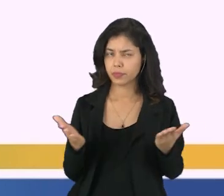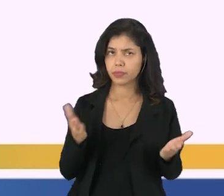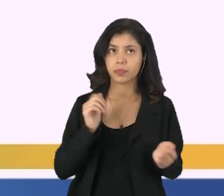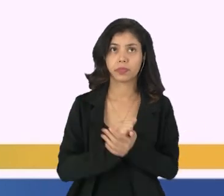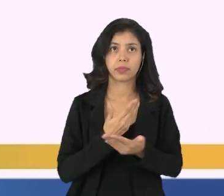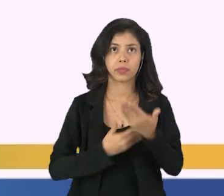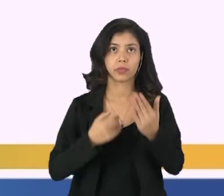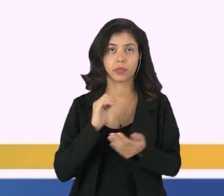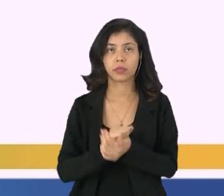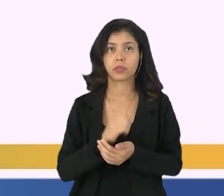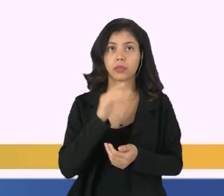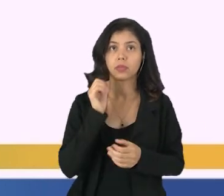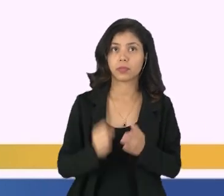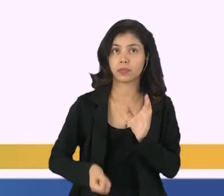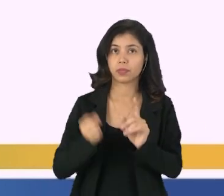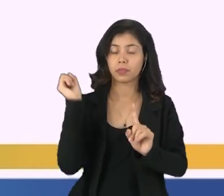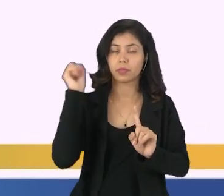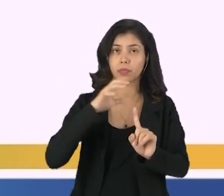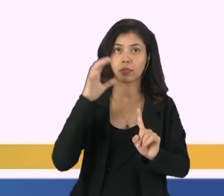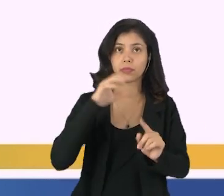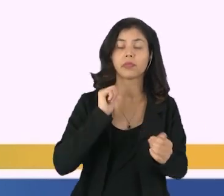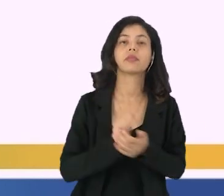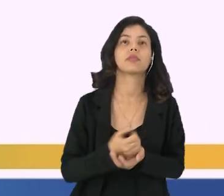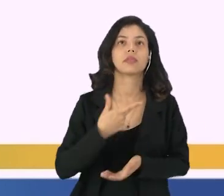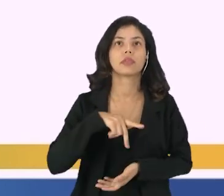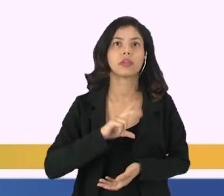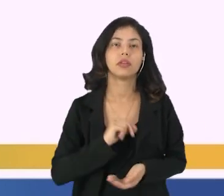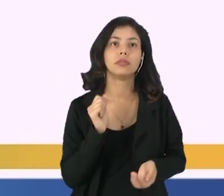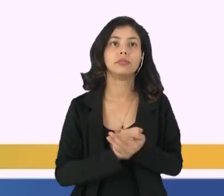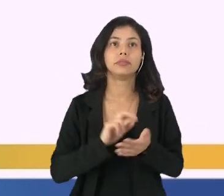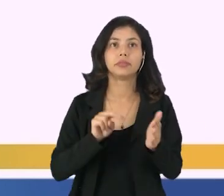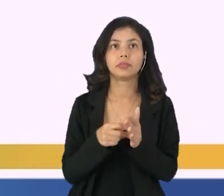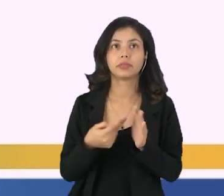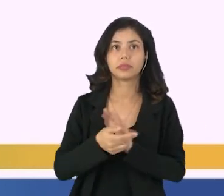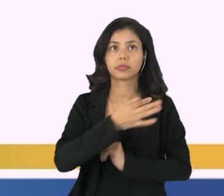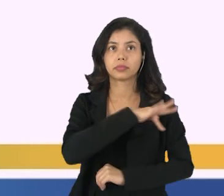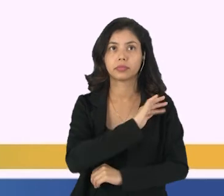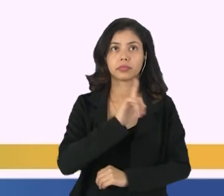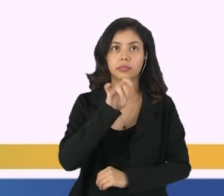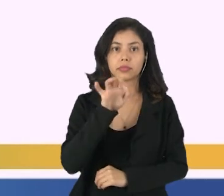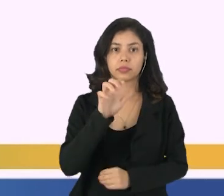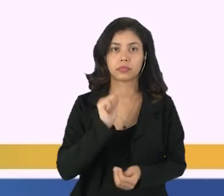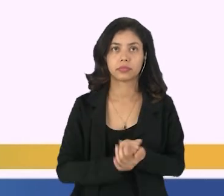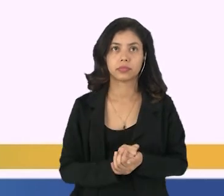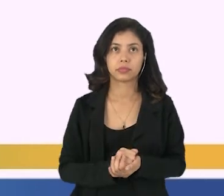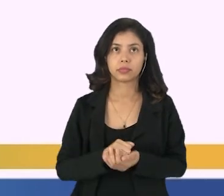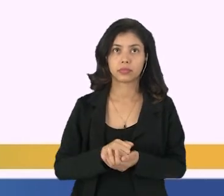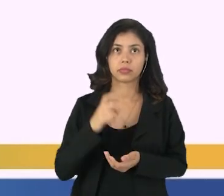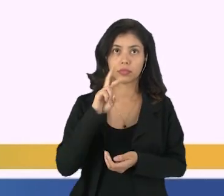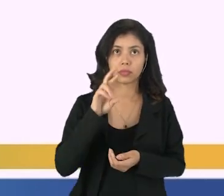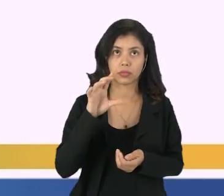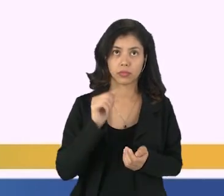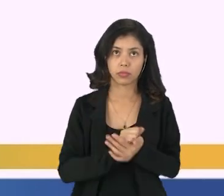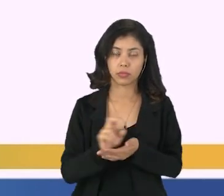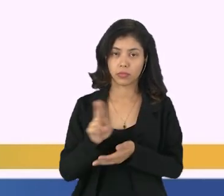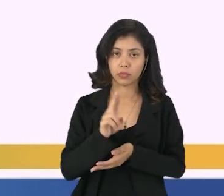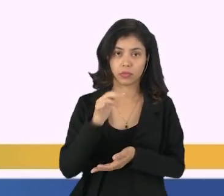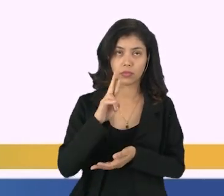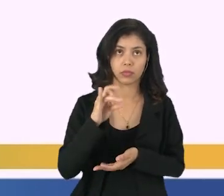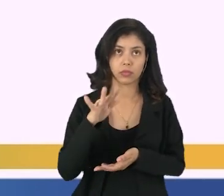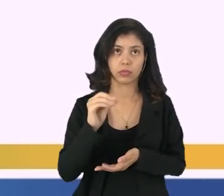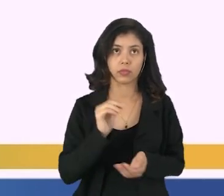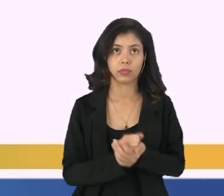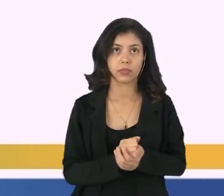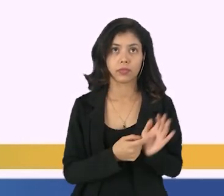de compadrio foram estimuladas por Portugal e significaram uma faculdade da elite rural nomear seus